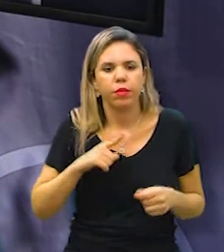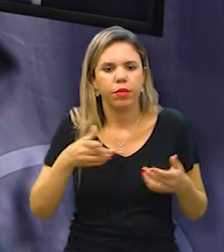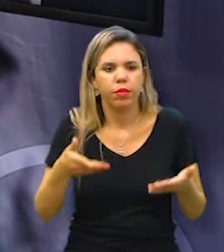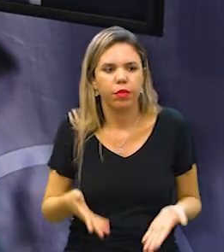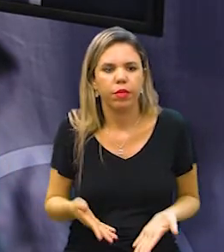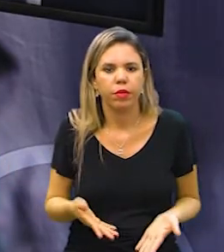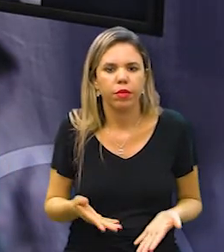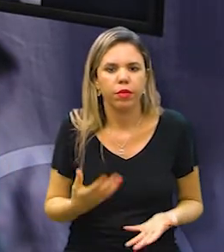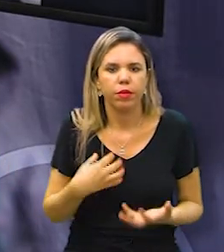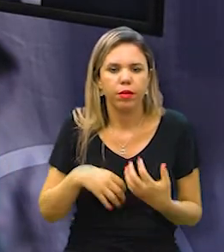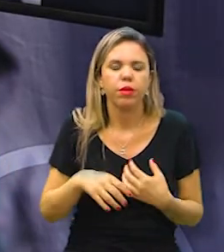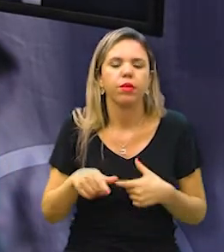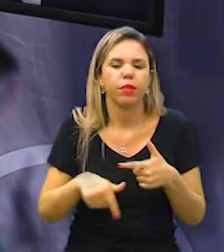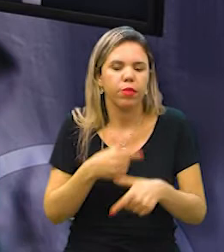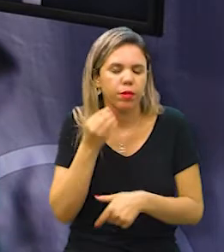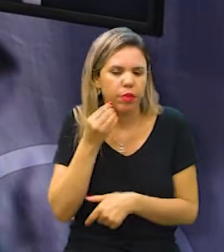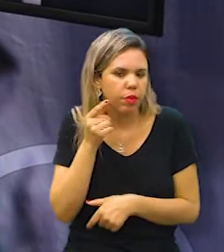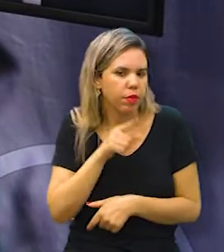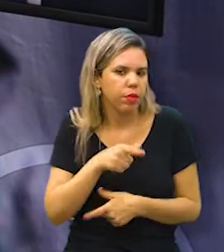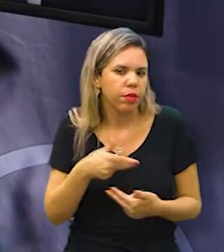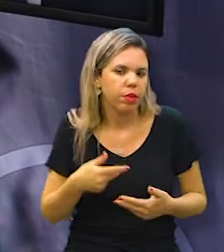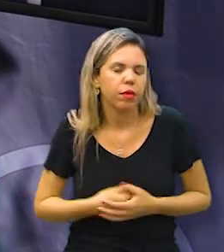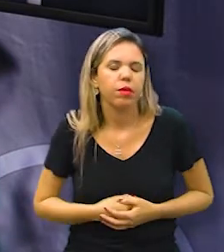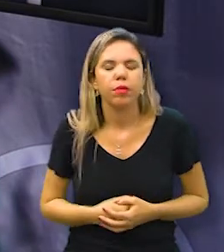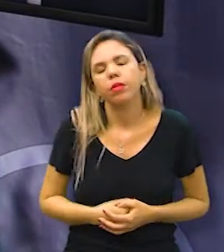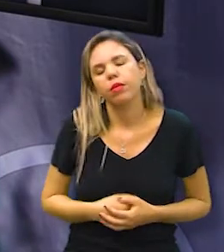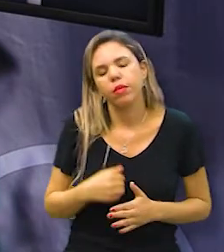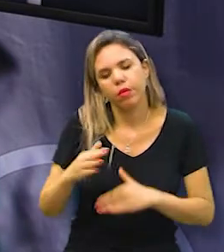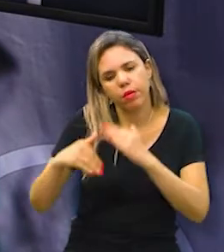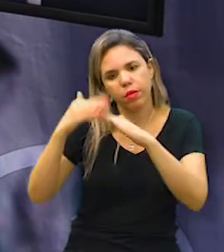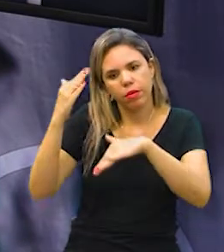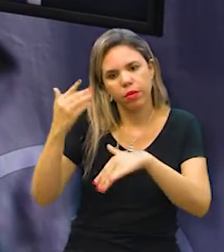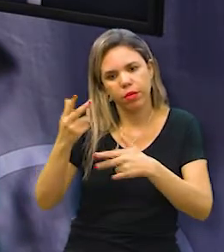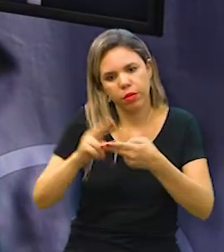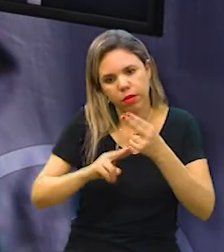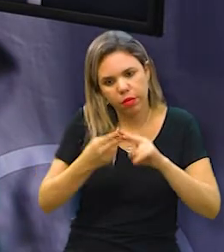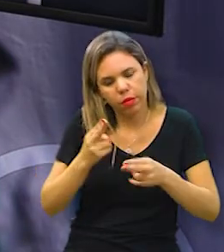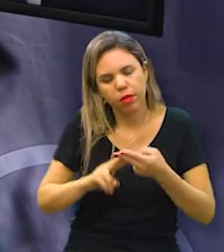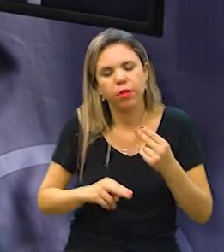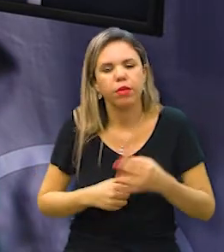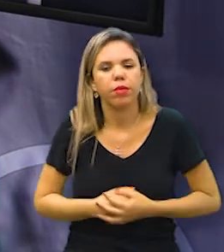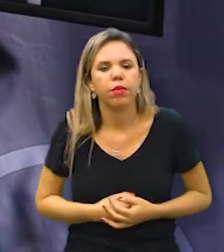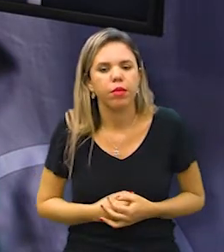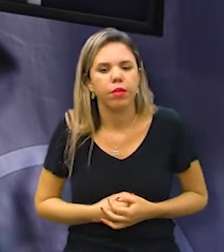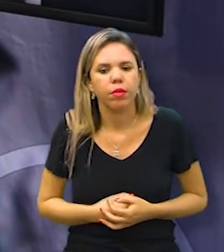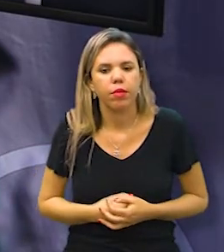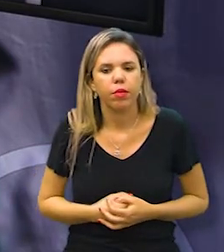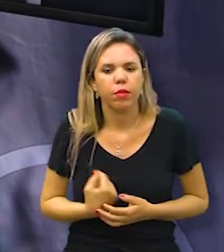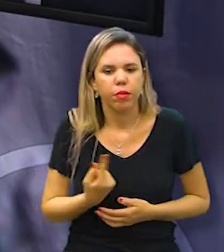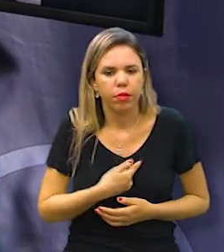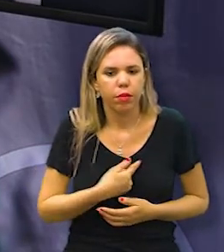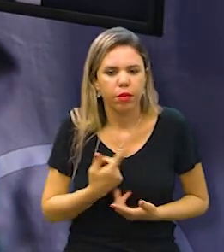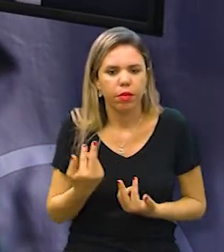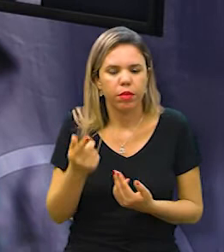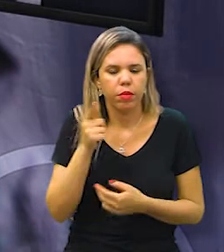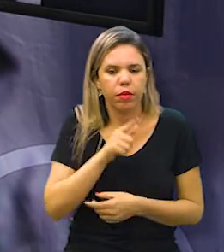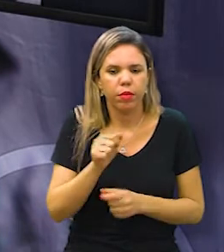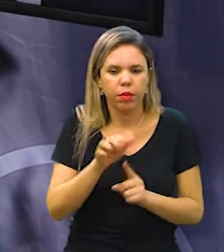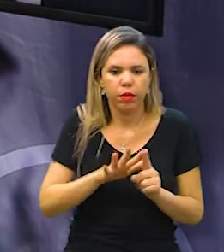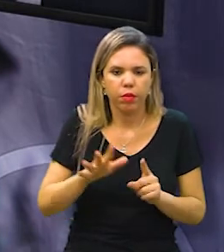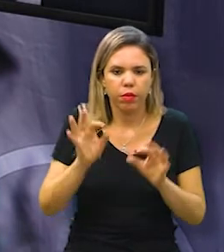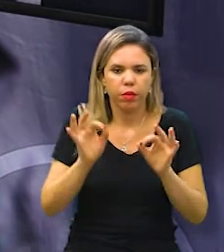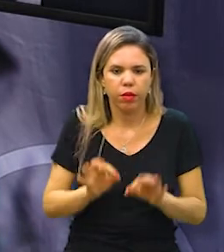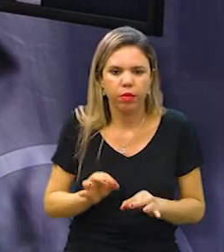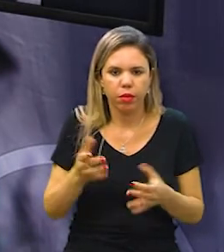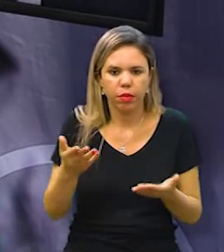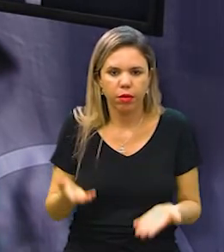se colocar no mercado de trabalho, né? Desenvolver outras habilidades e a gente assim conseguir uma sociedade mais justa. Acho